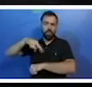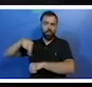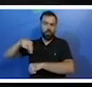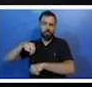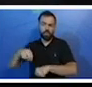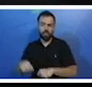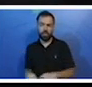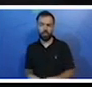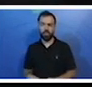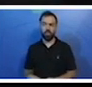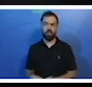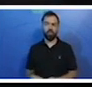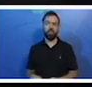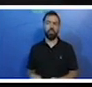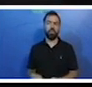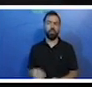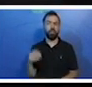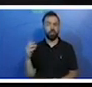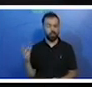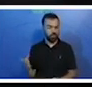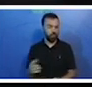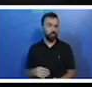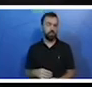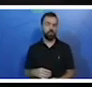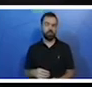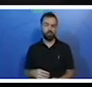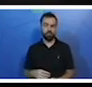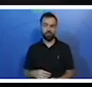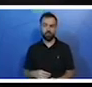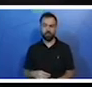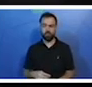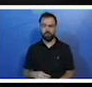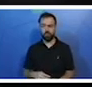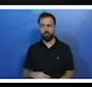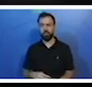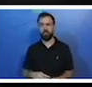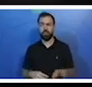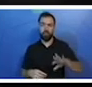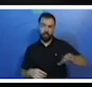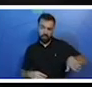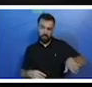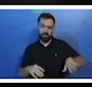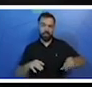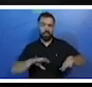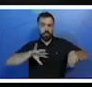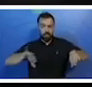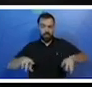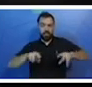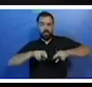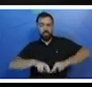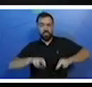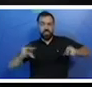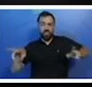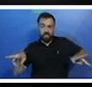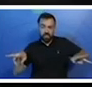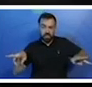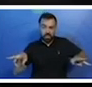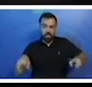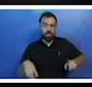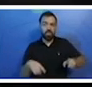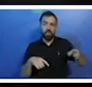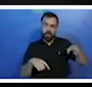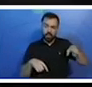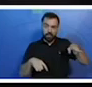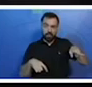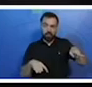Então, o ciclismo, né, esporte, ele é um pouquinho diferente do ciclismo lazer. Então, lembrando novamente, o ciclismo de